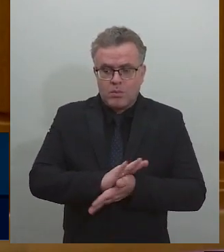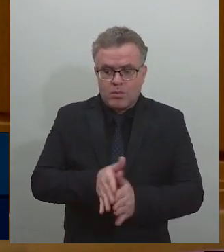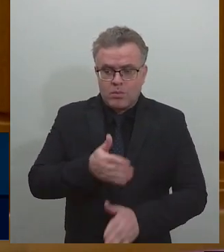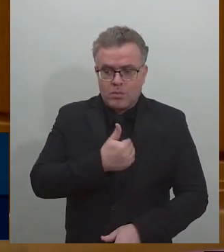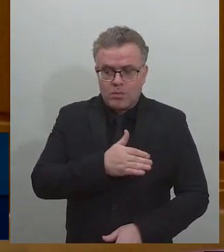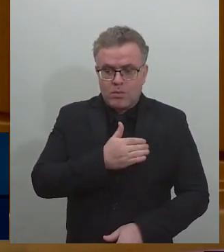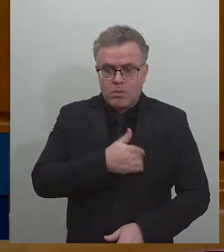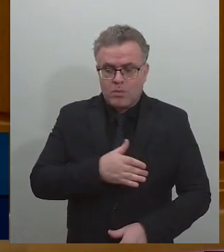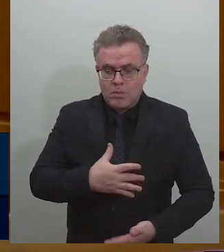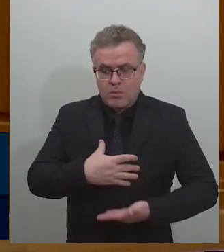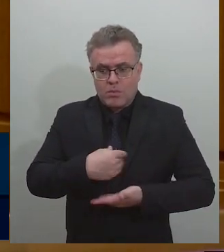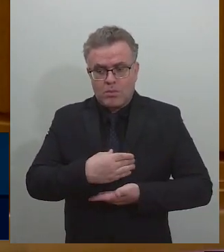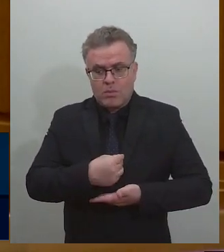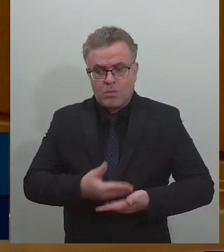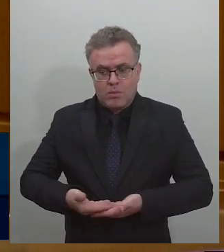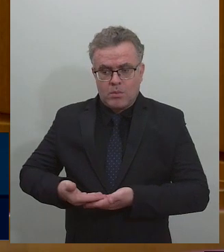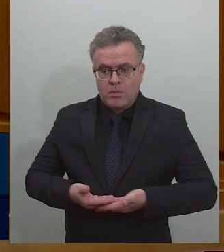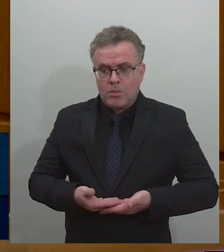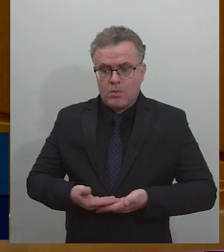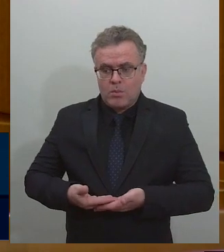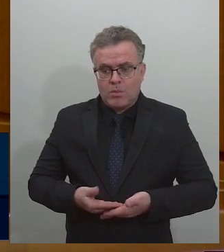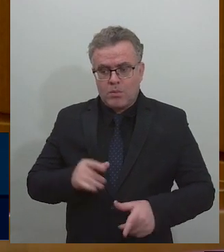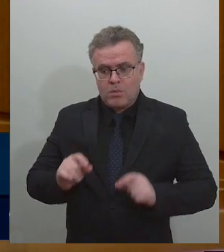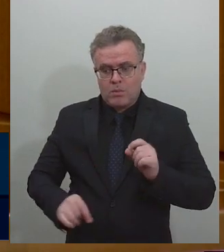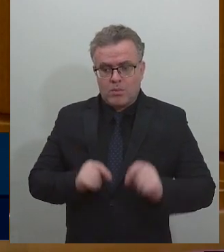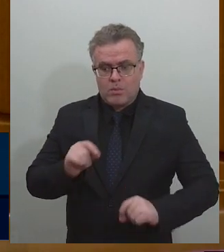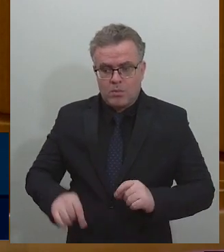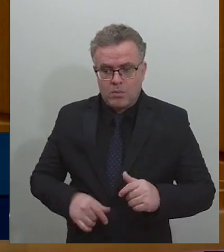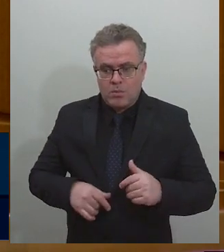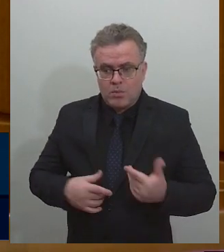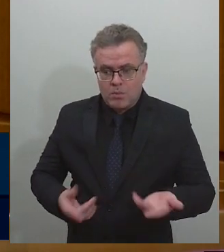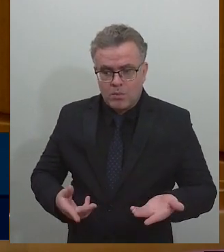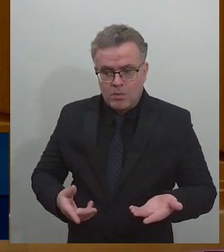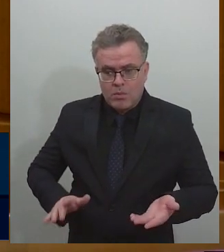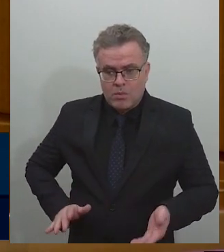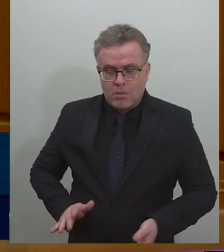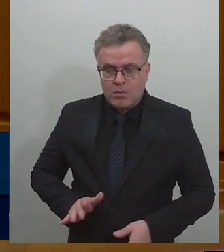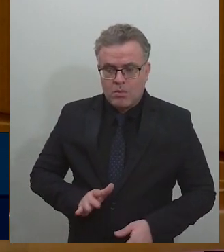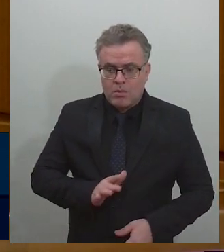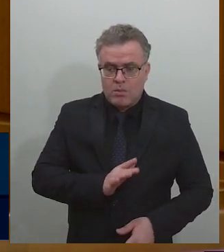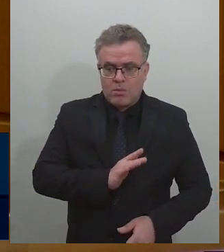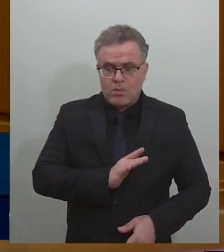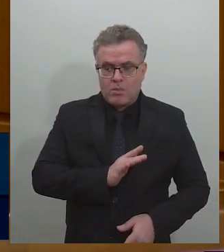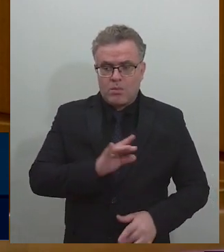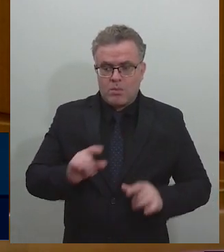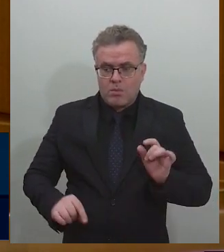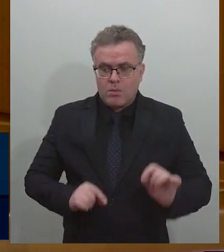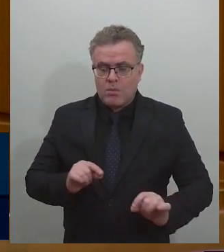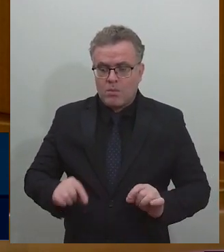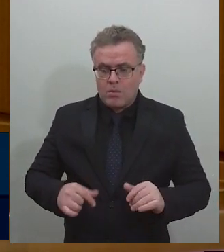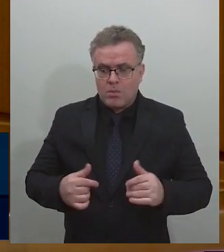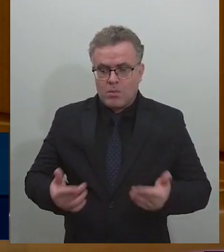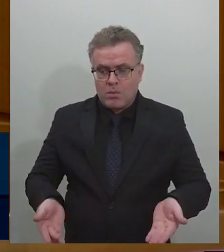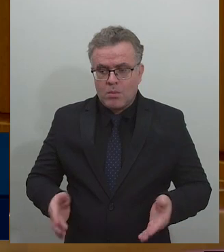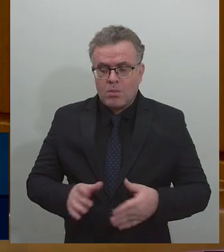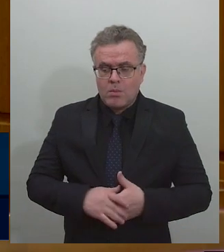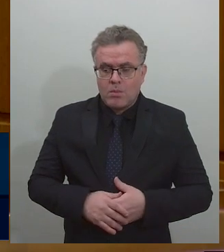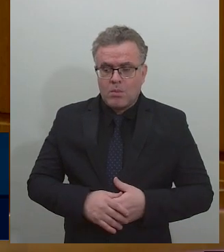transformar a mama em um órgão feio. E naturalmente, presidente, a mulher que